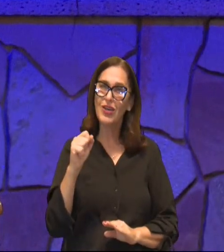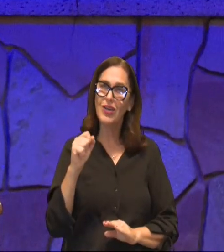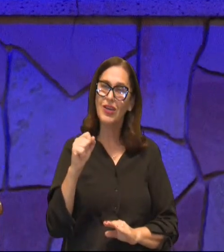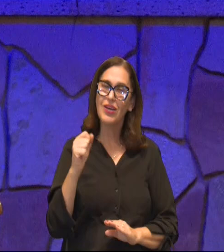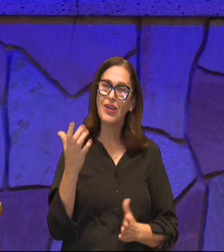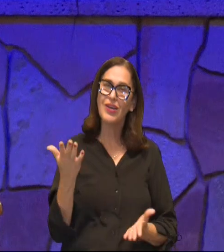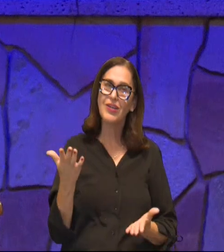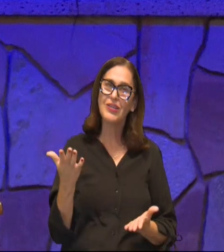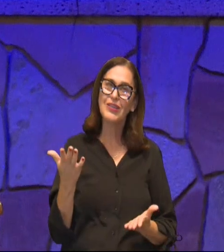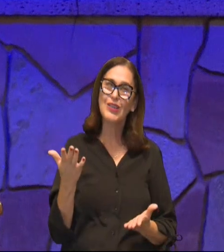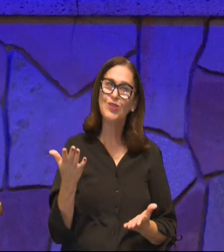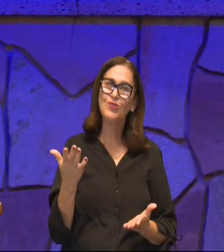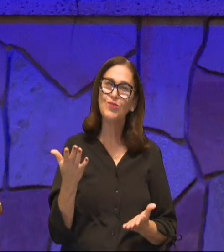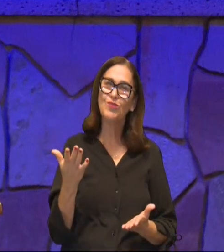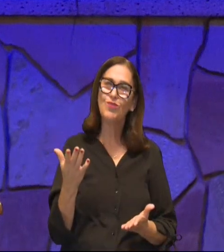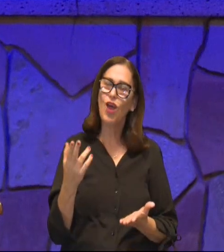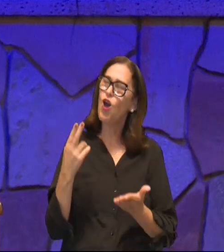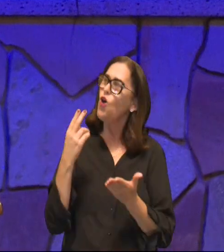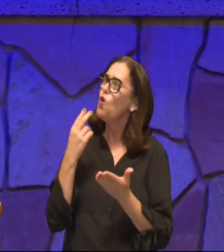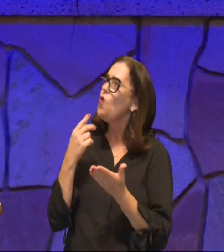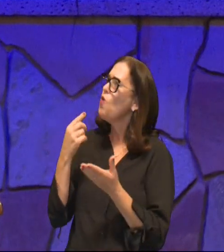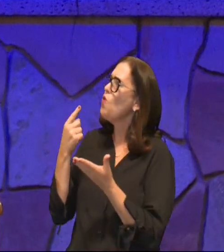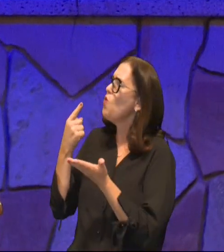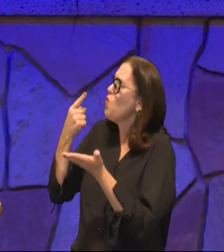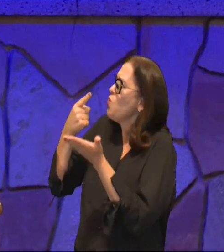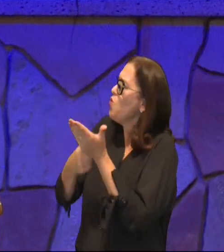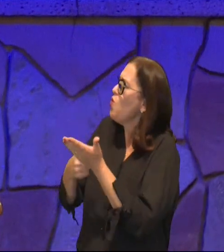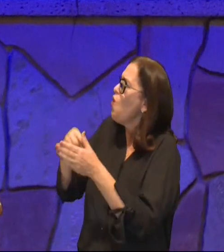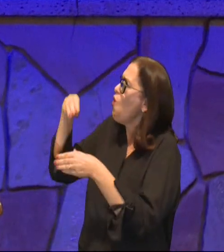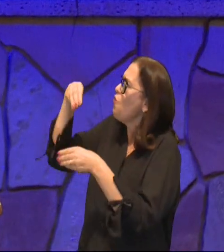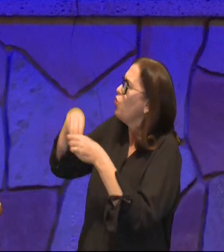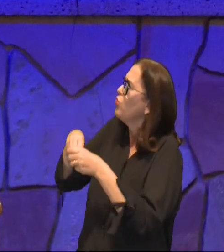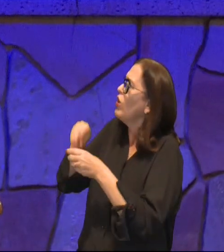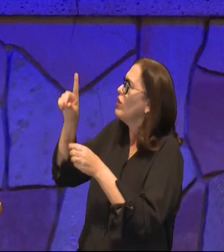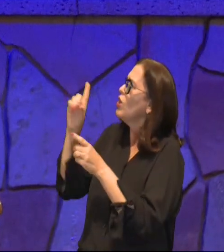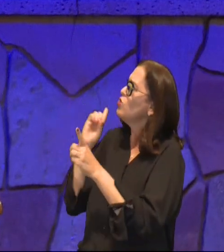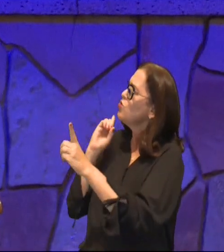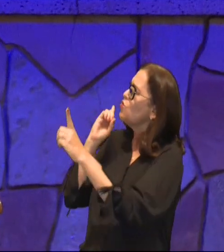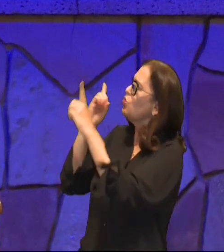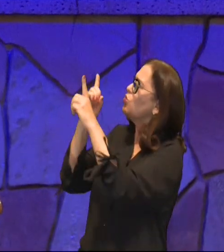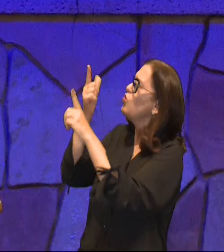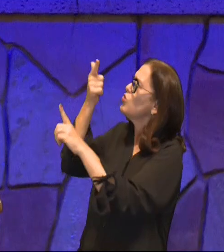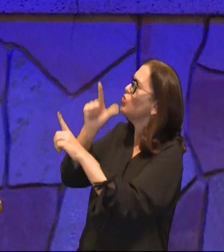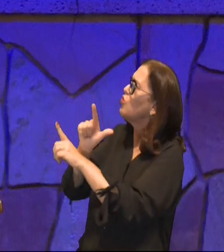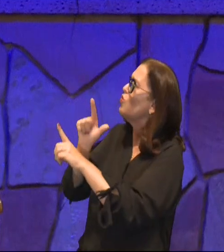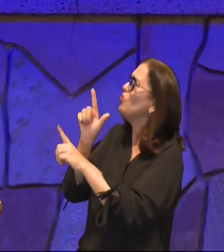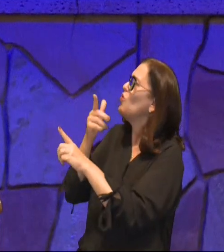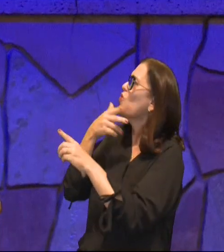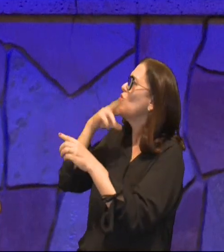fez um voto com Deus, um reencontro com Deus, e isto há de ser